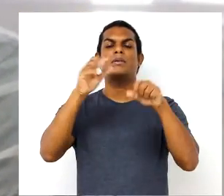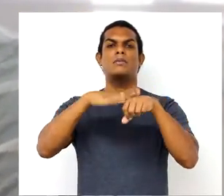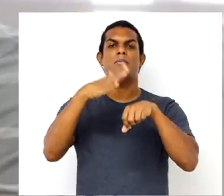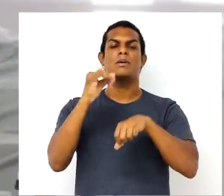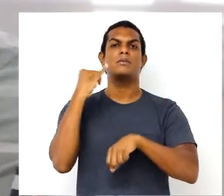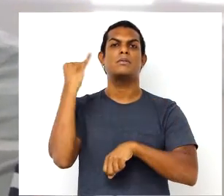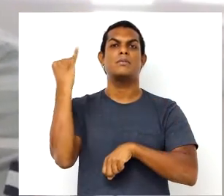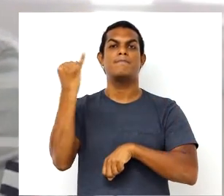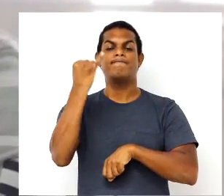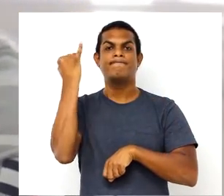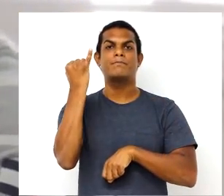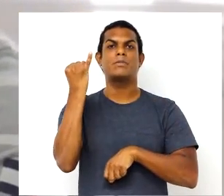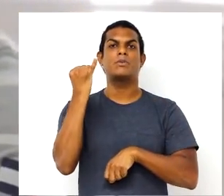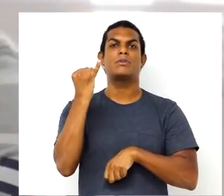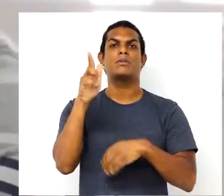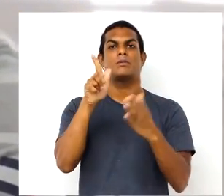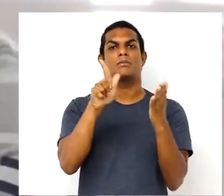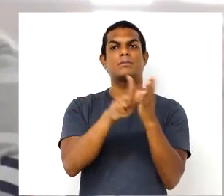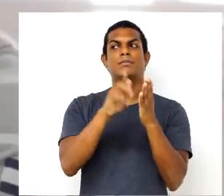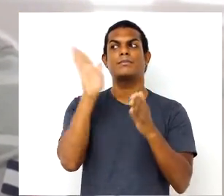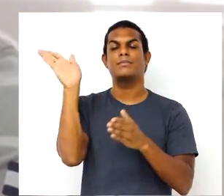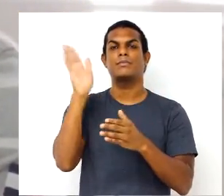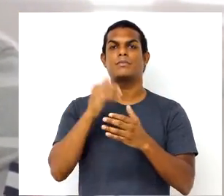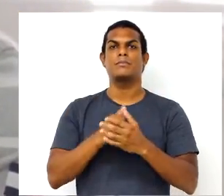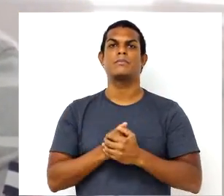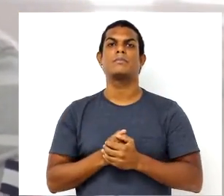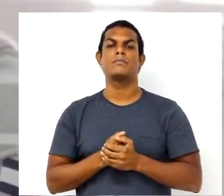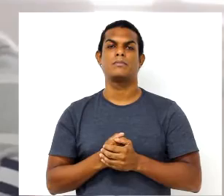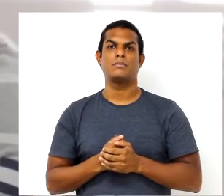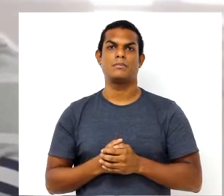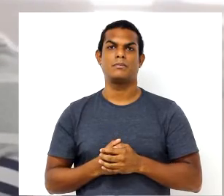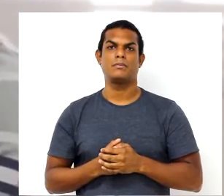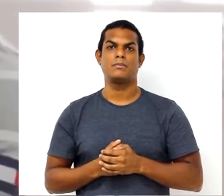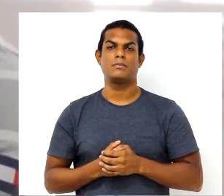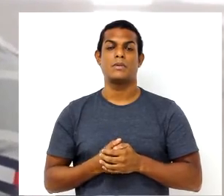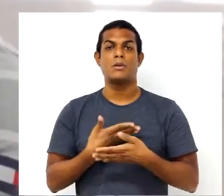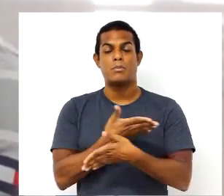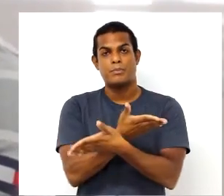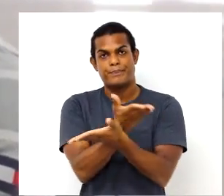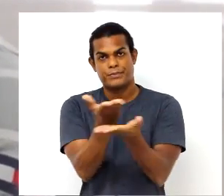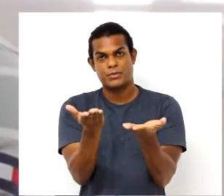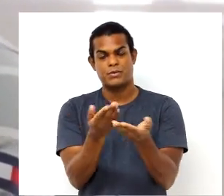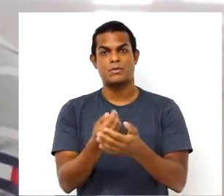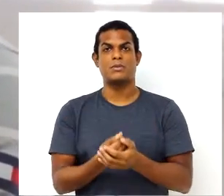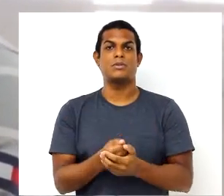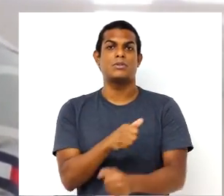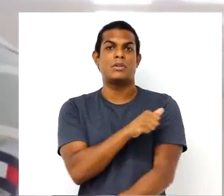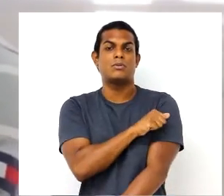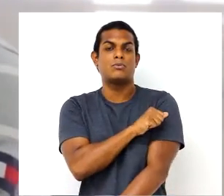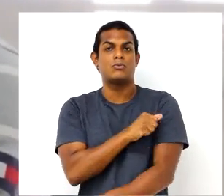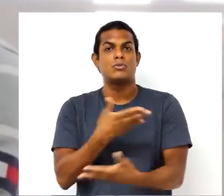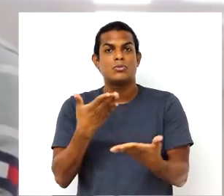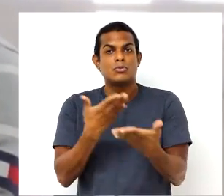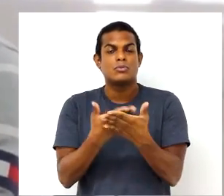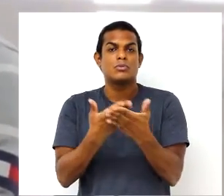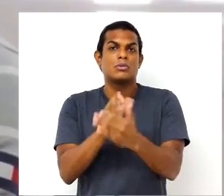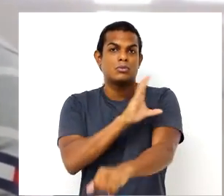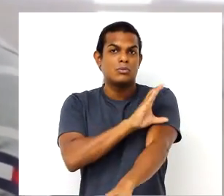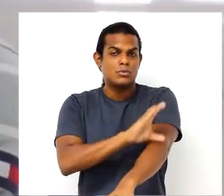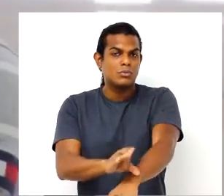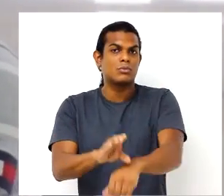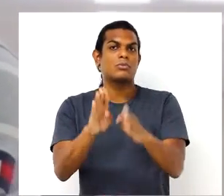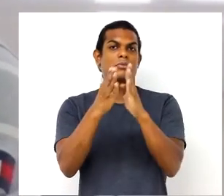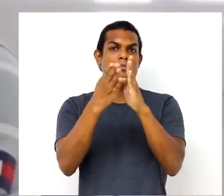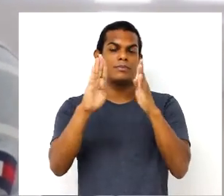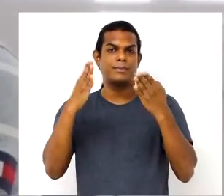Nessa discussão sobre gêneros textuais, para vocês, estudantes do curso de biblioteca, o que mais importa é